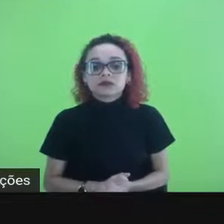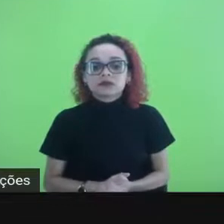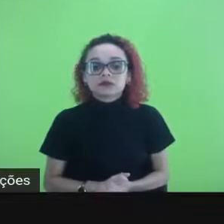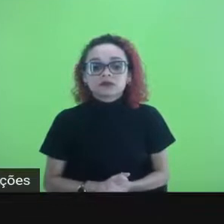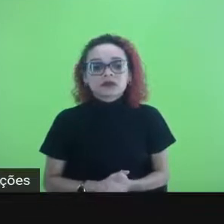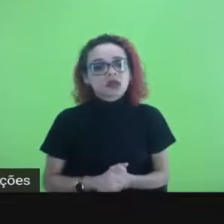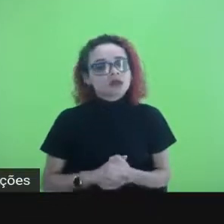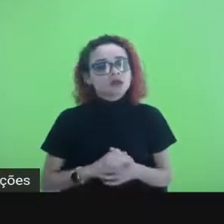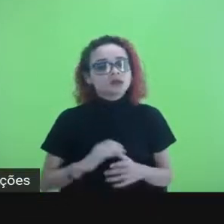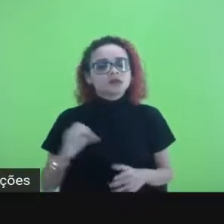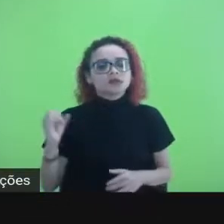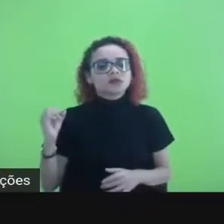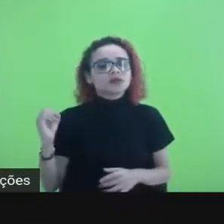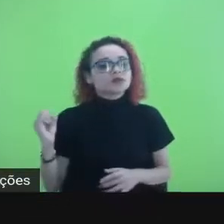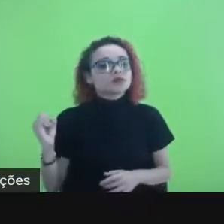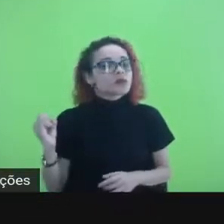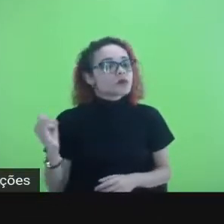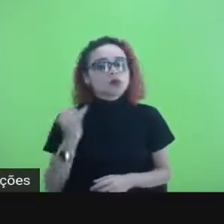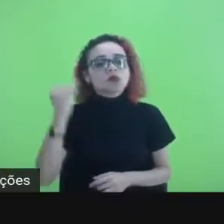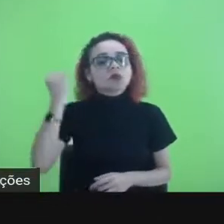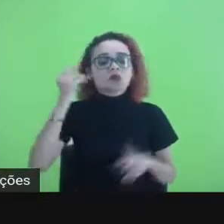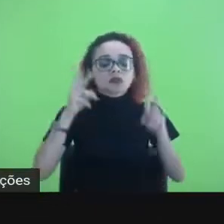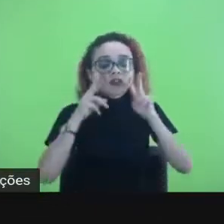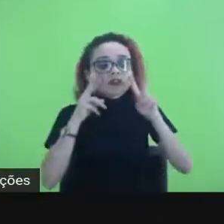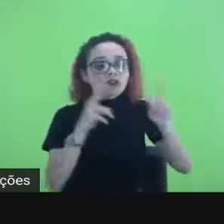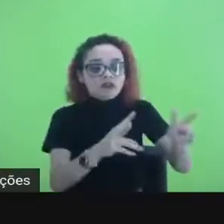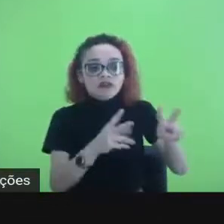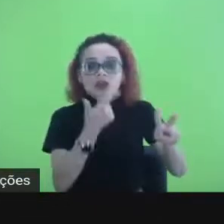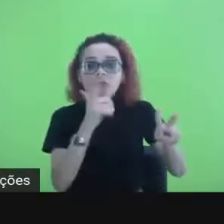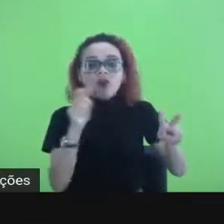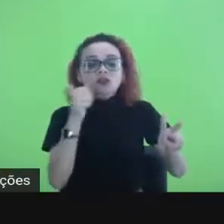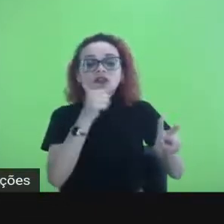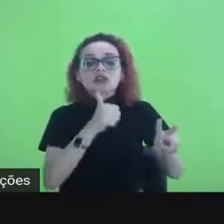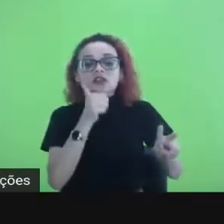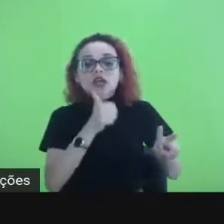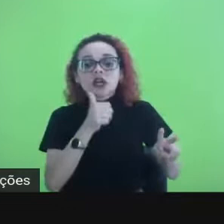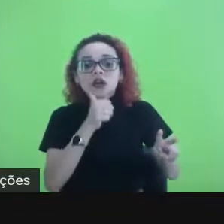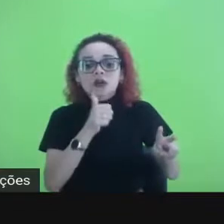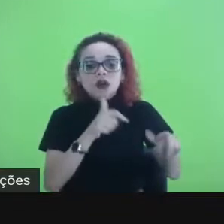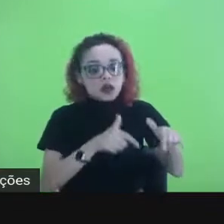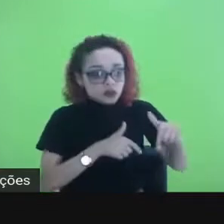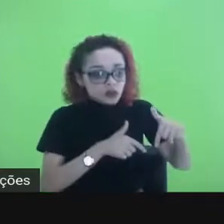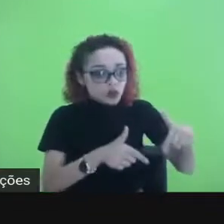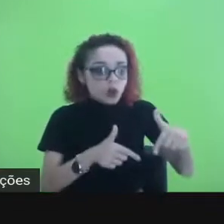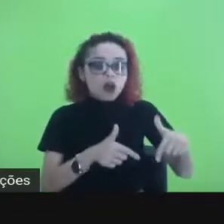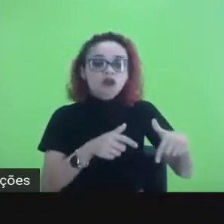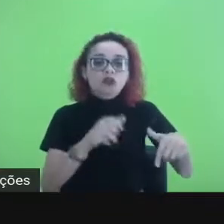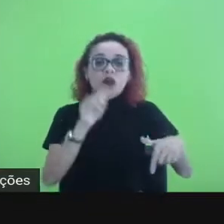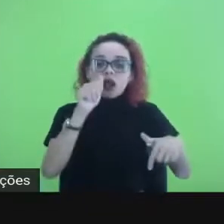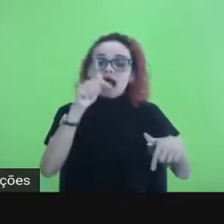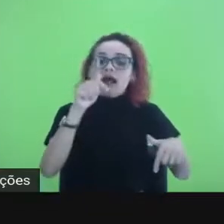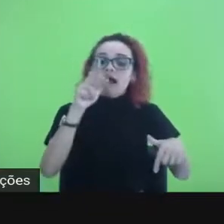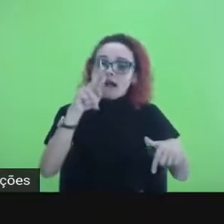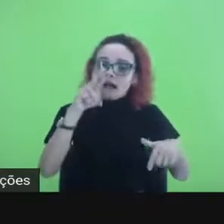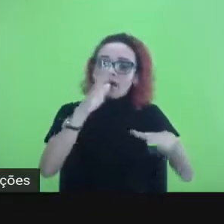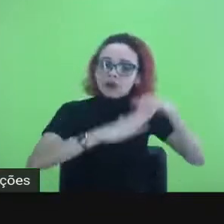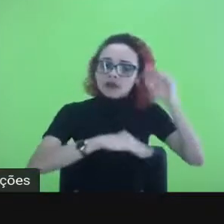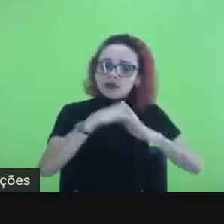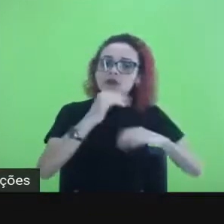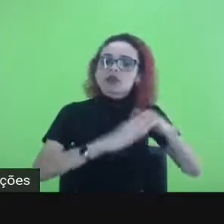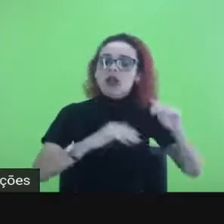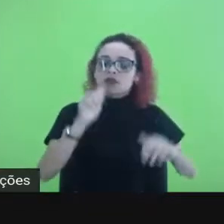importante também ver outras mulheres, né, já atuando como arquitetas, né, presenciar